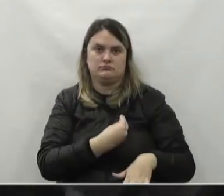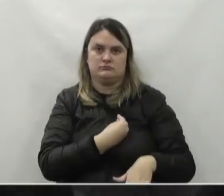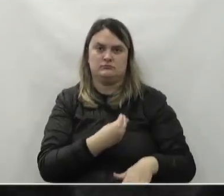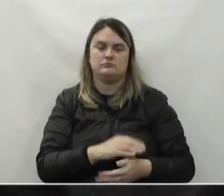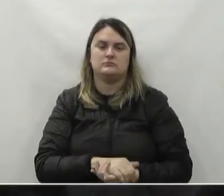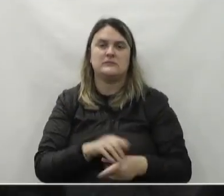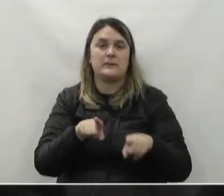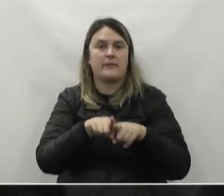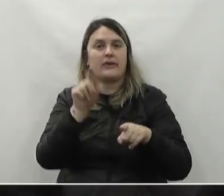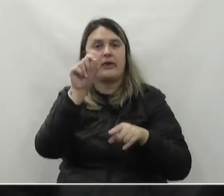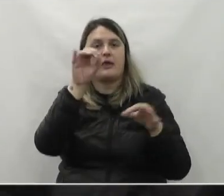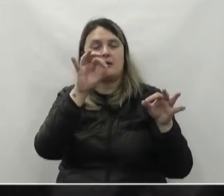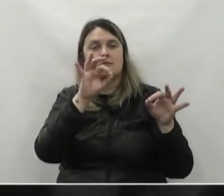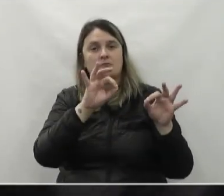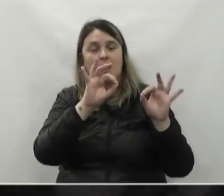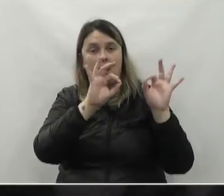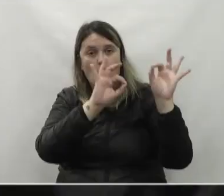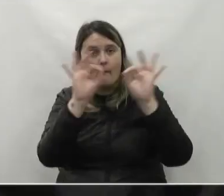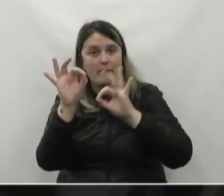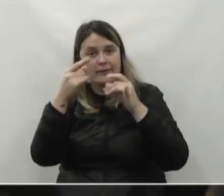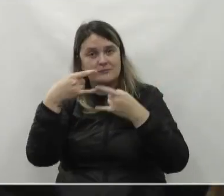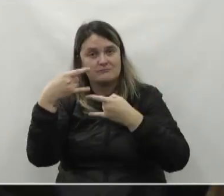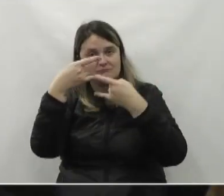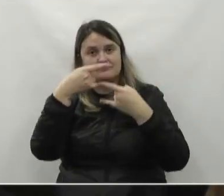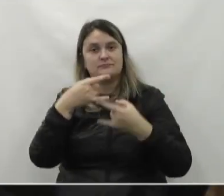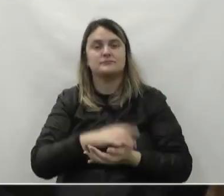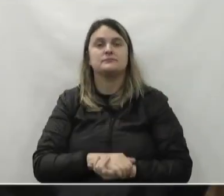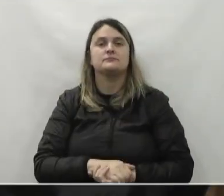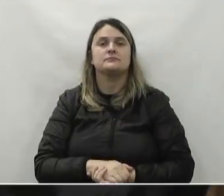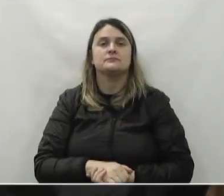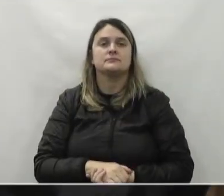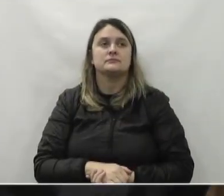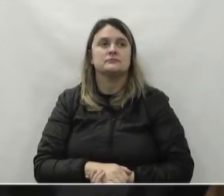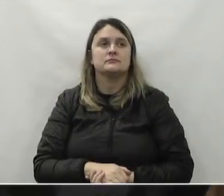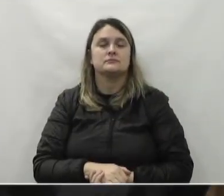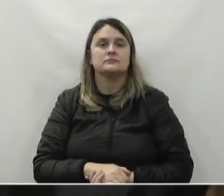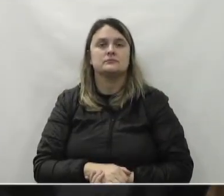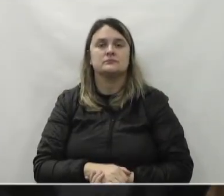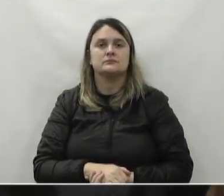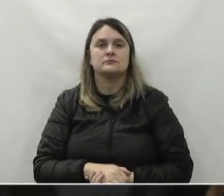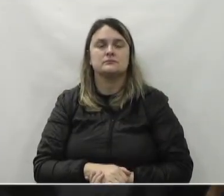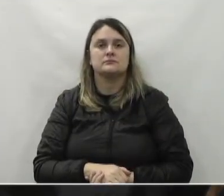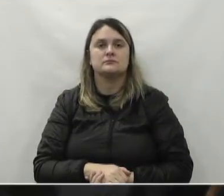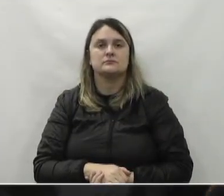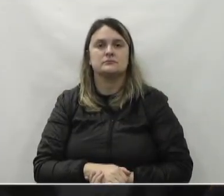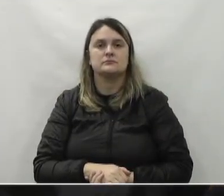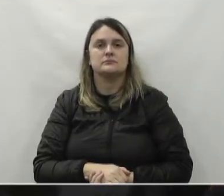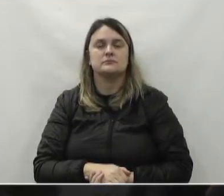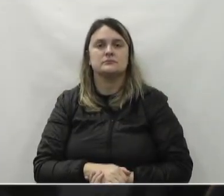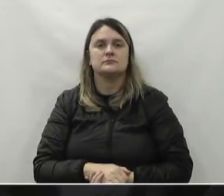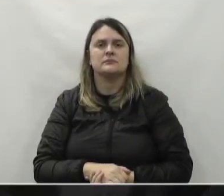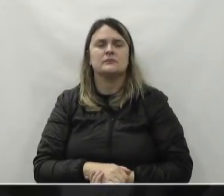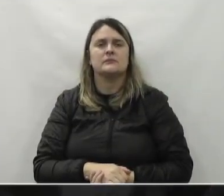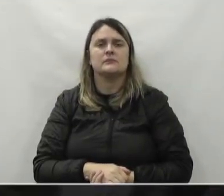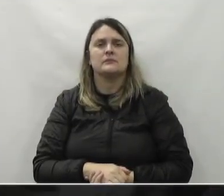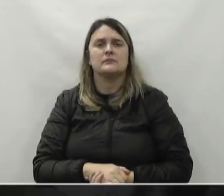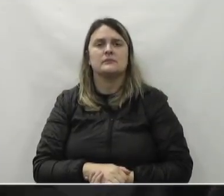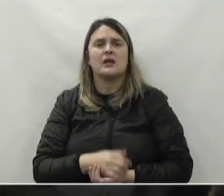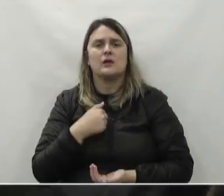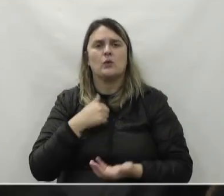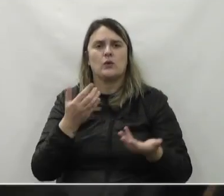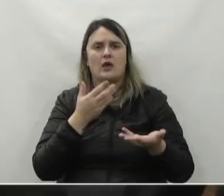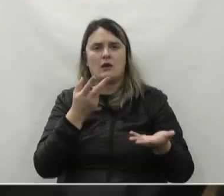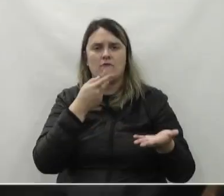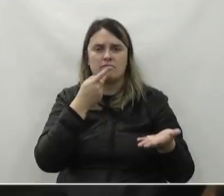público que nos assiste em casa. Eu tenho hoje para falar aqui, ressaltar o